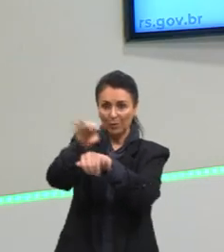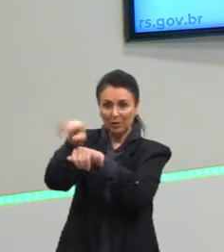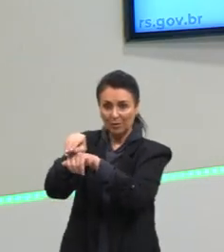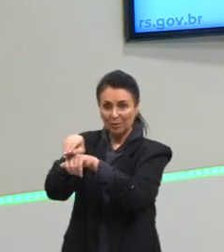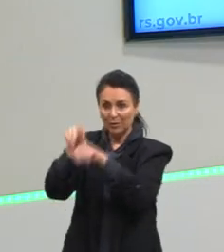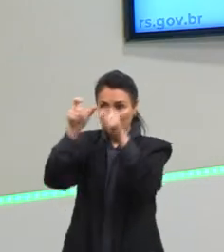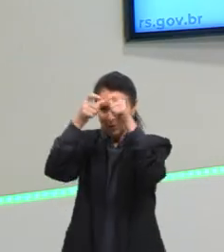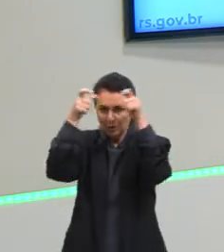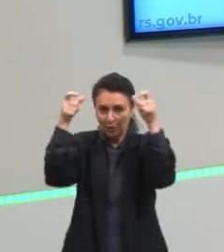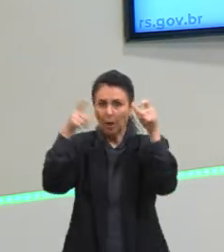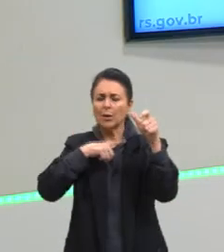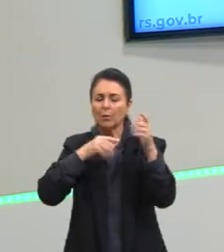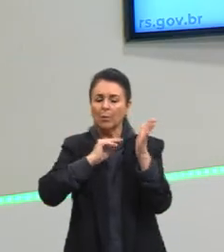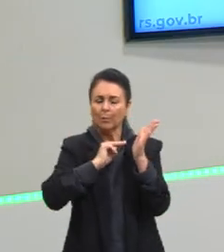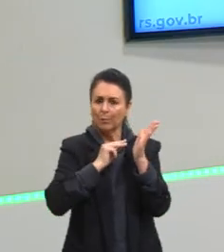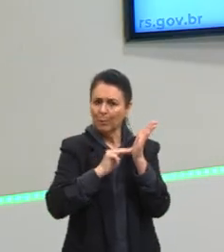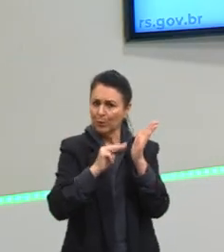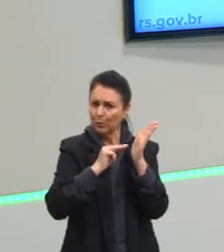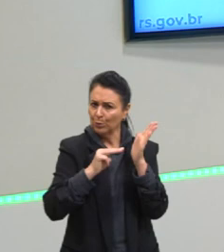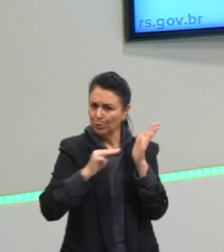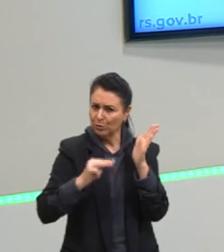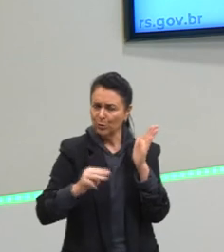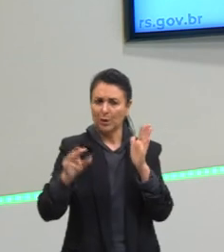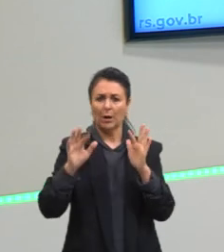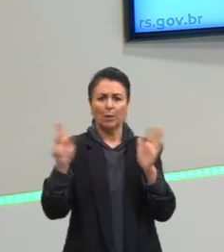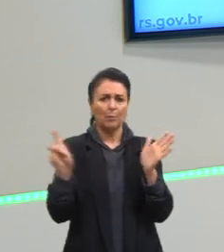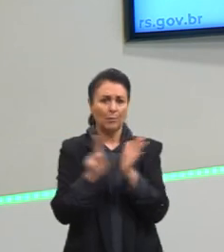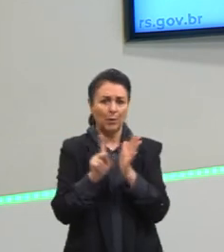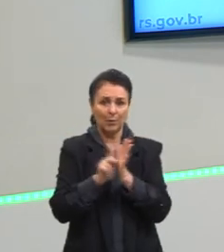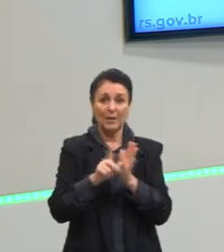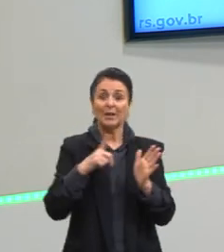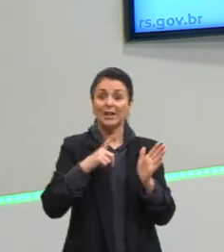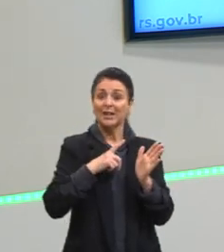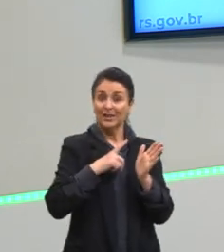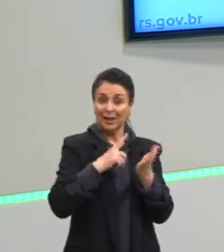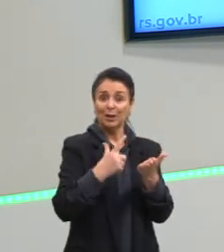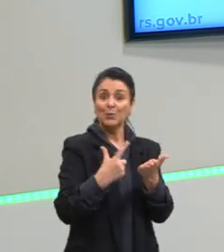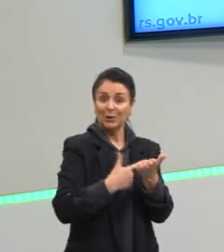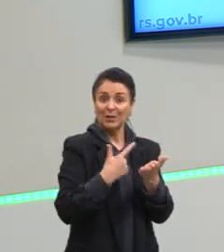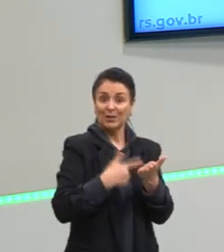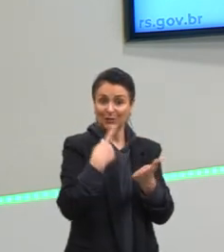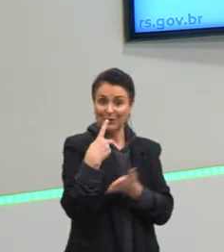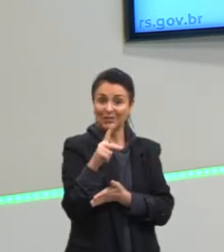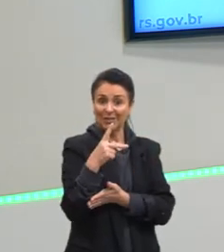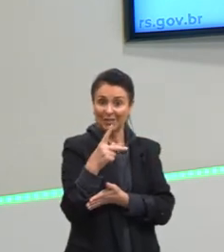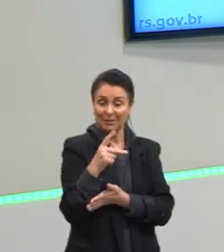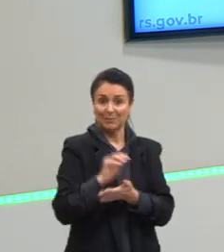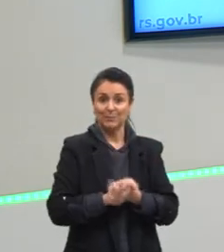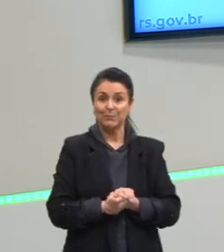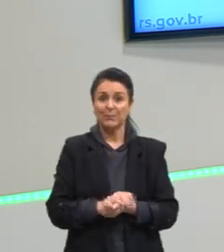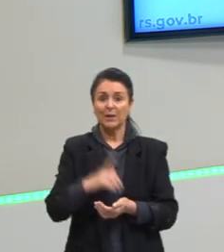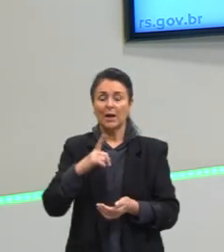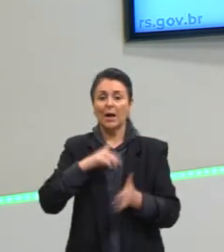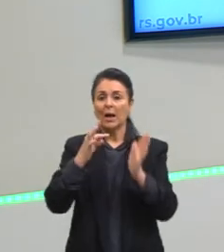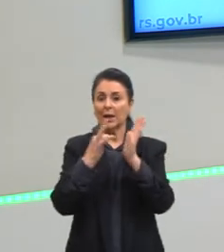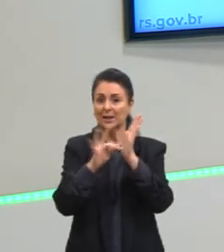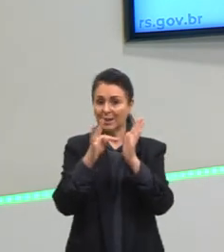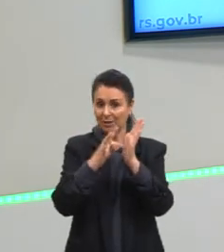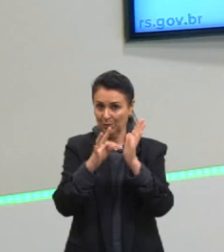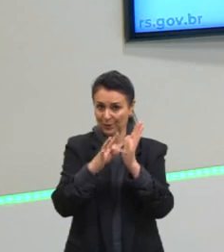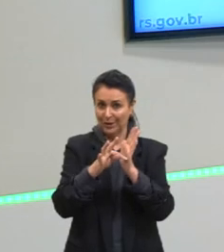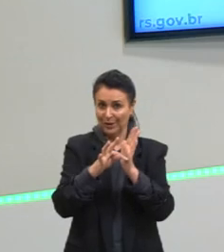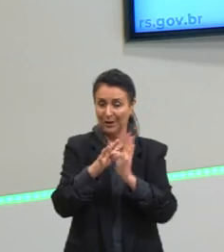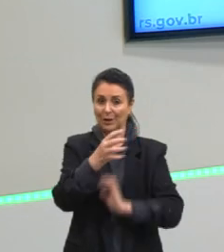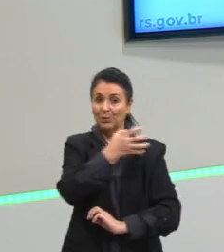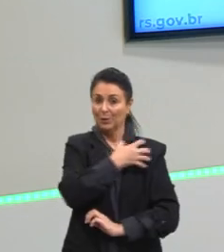toda uma metodologia todo um processo que ele explica nesse livro órgão tava aqui está mais ou menos a teoria do nosso amigo